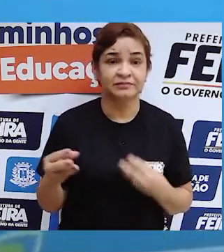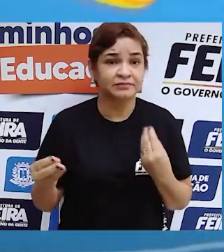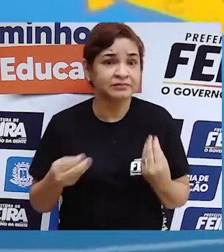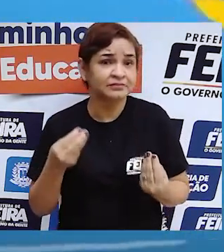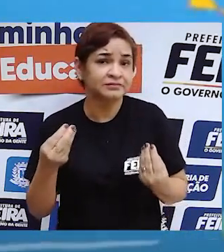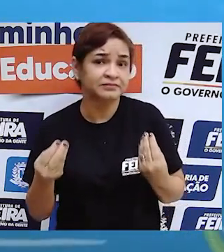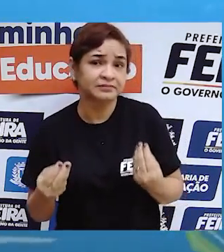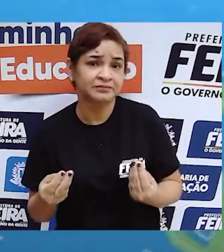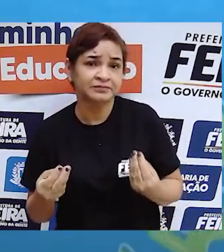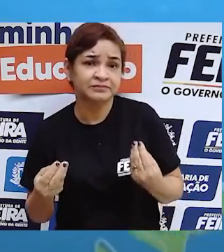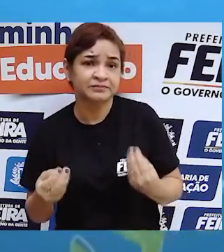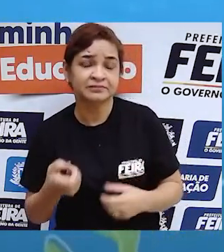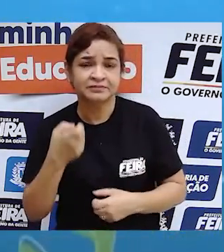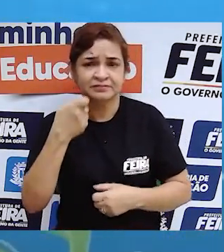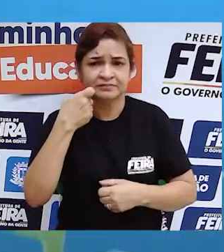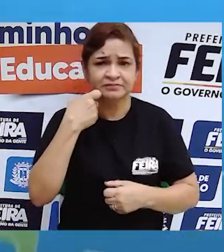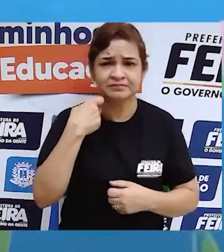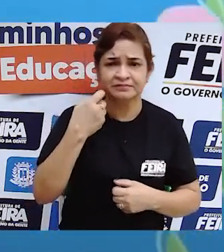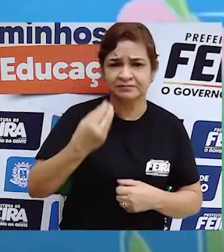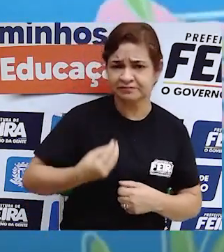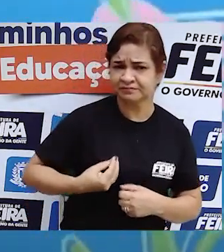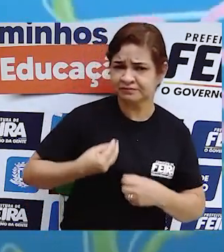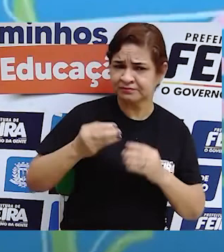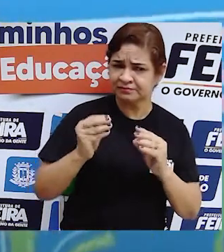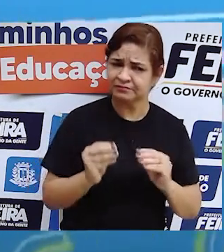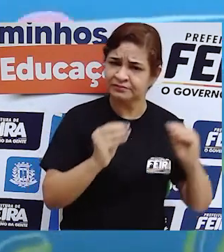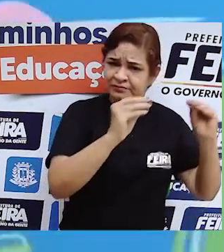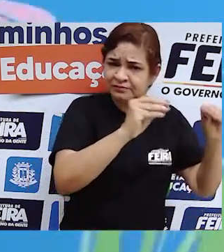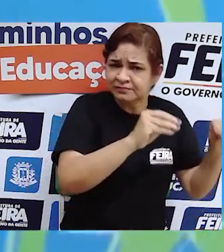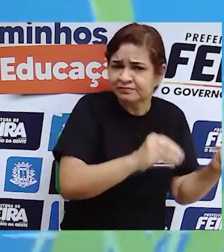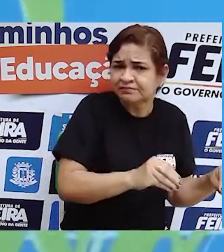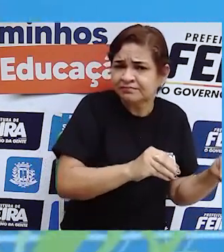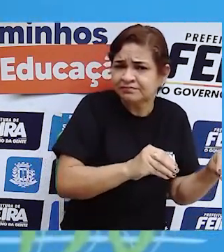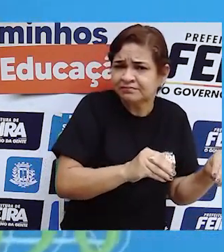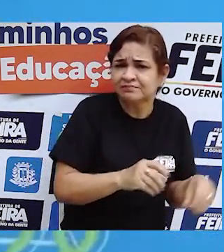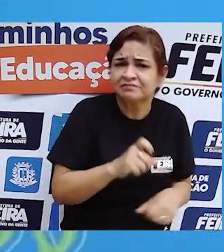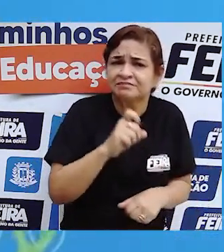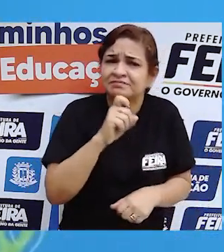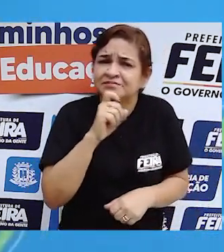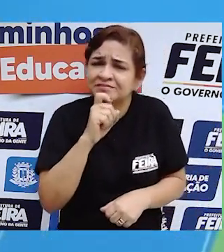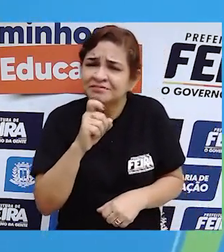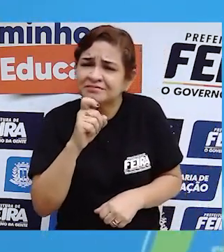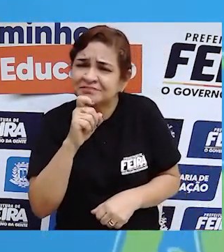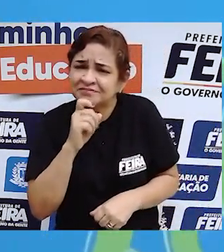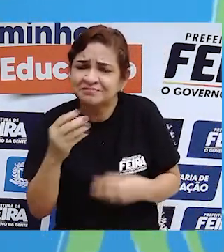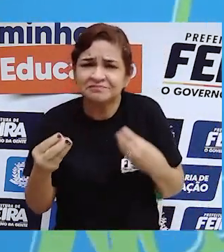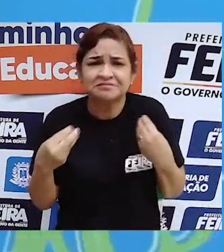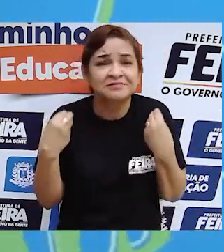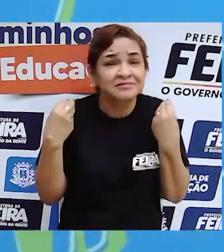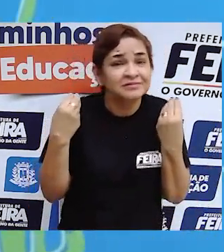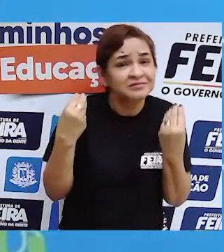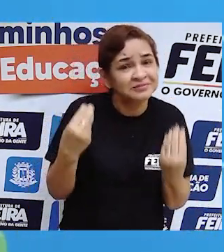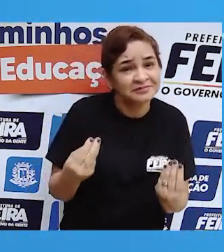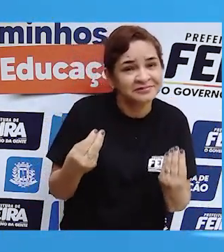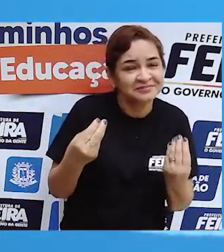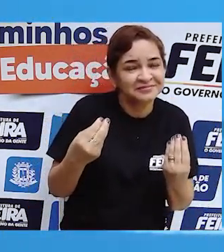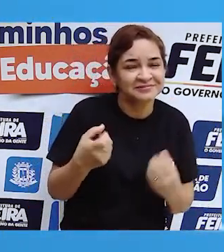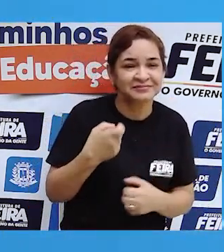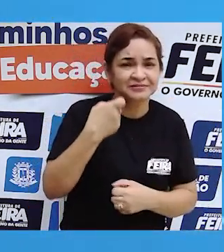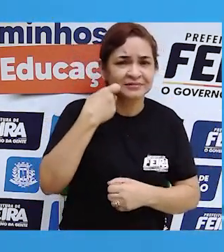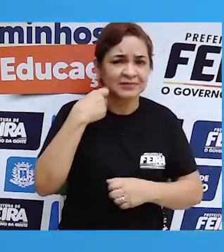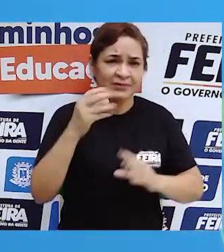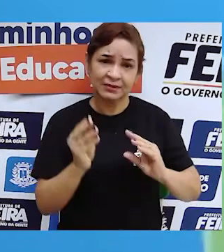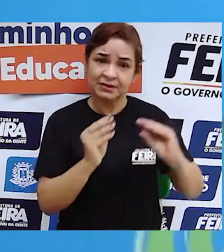Como pode o peixe vivo viver fora d'água fria? Como pode um peixe vivo